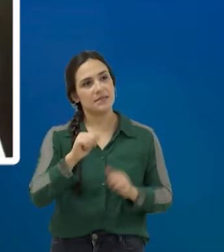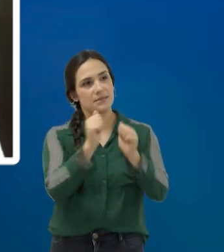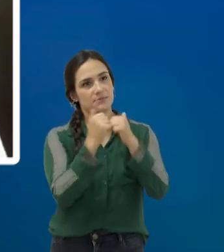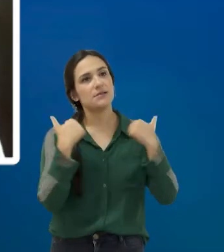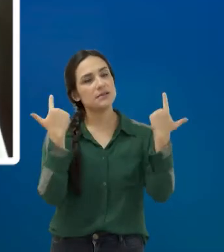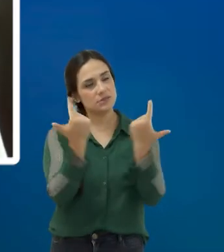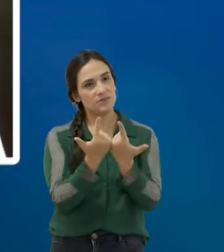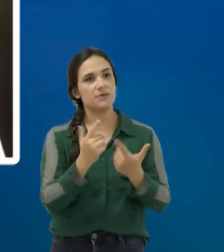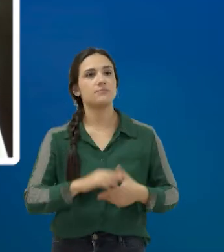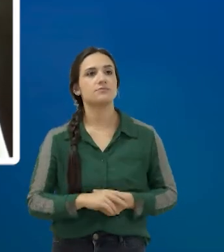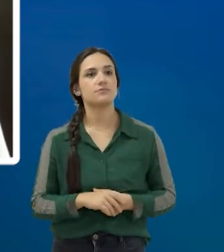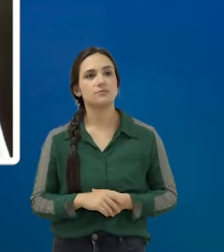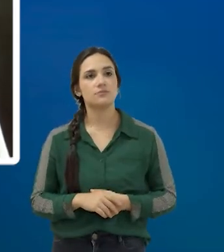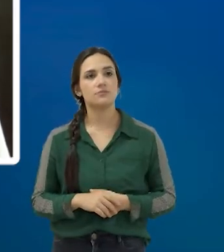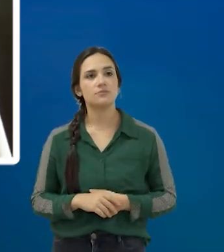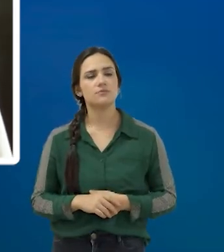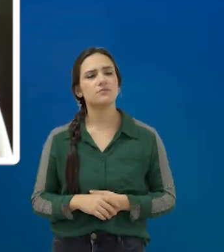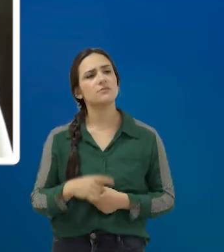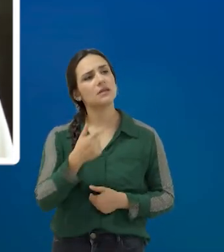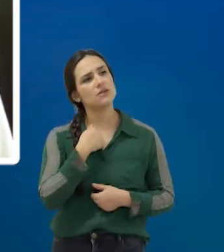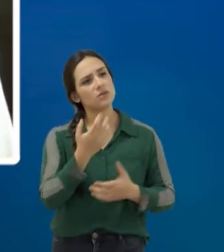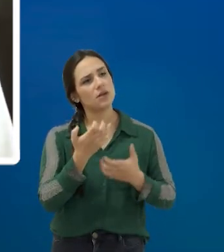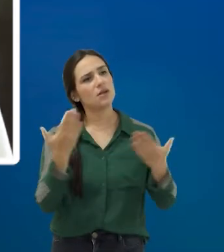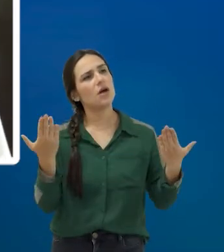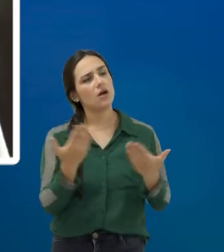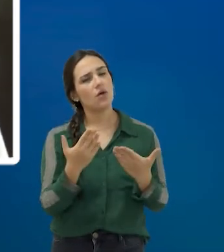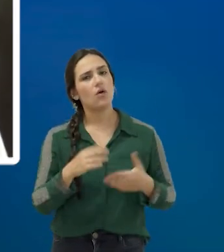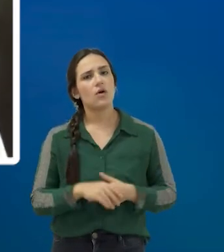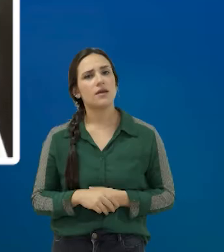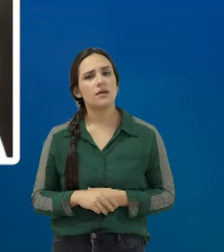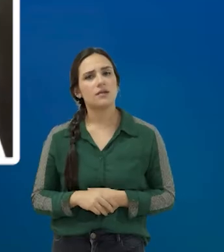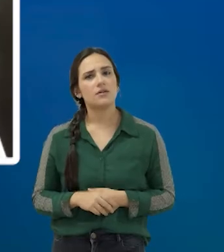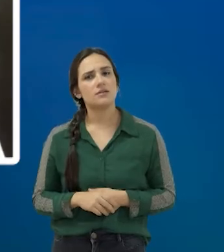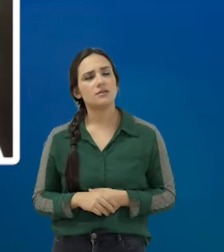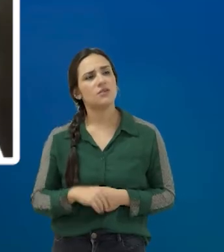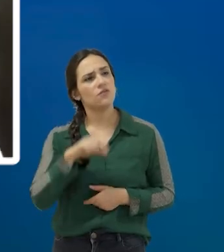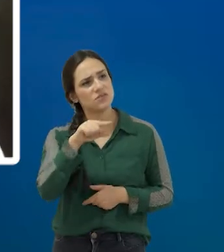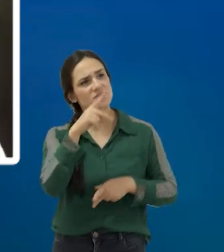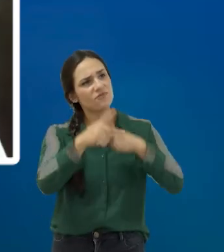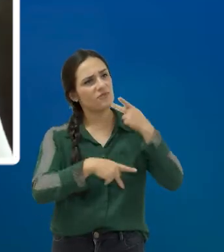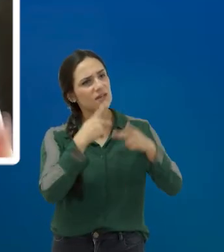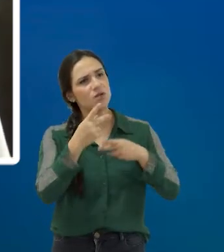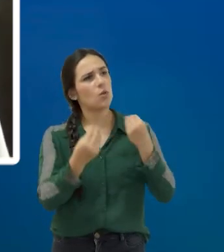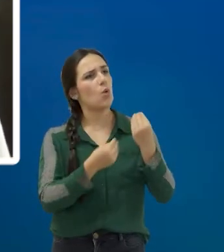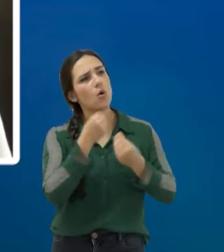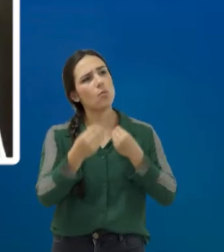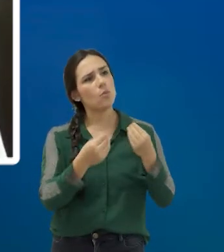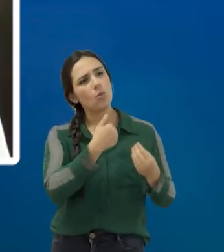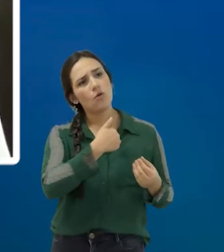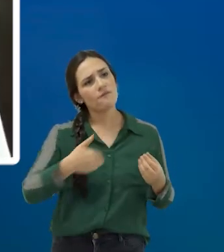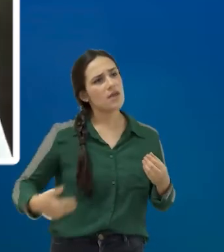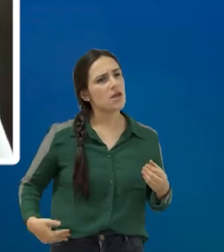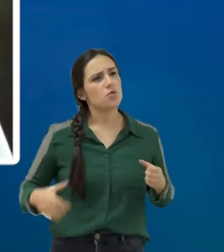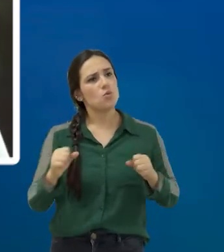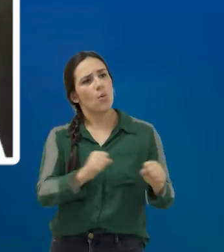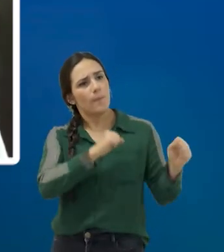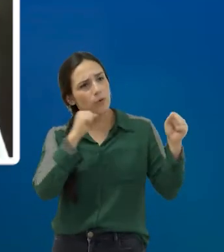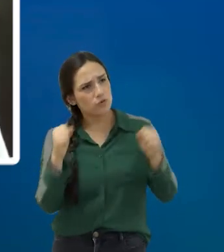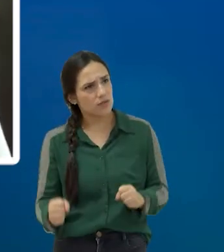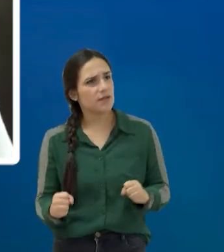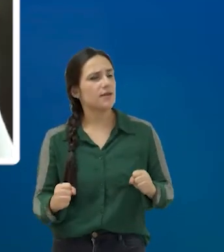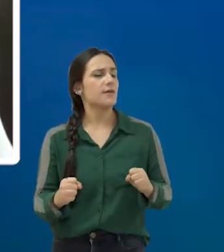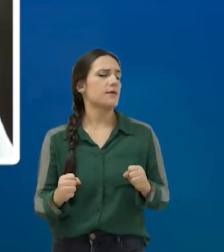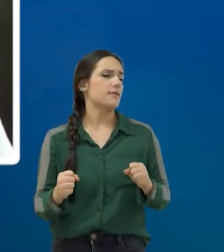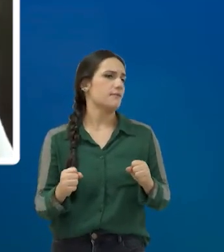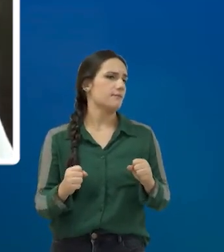casa de leis, né, na Assembleia Legislativa. Eu queria que você, o que o poder público ele pode estar